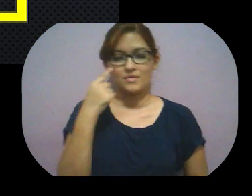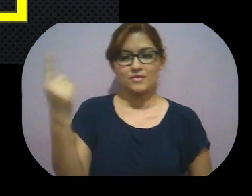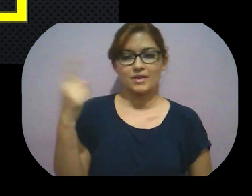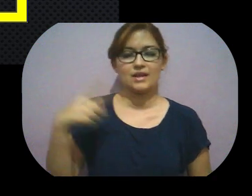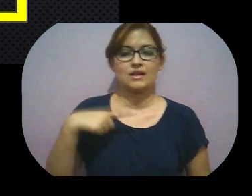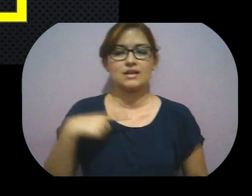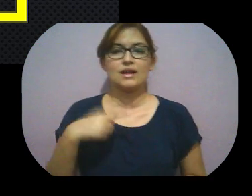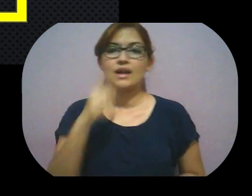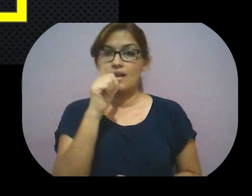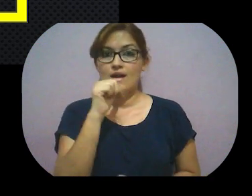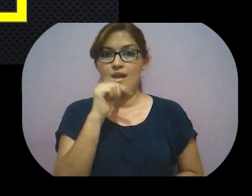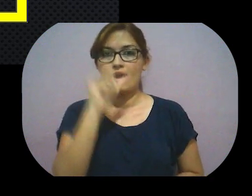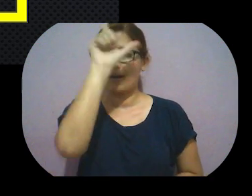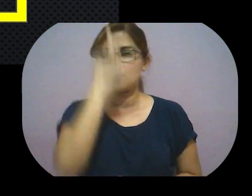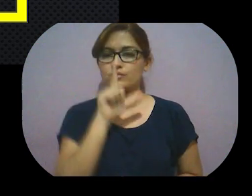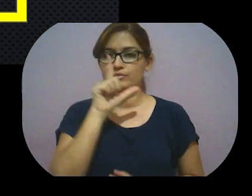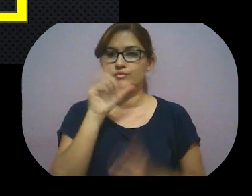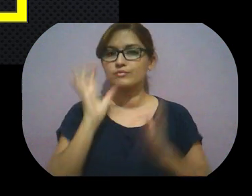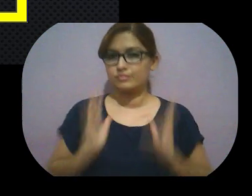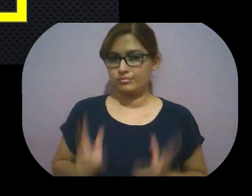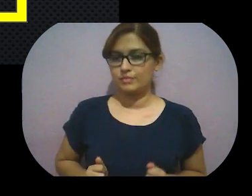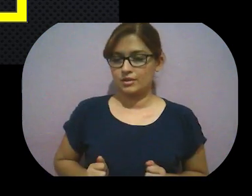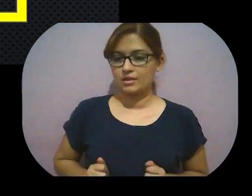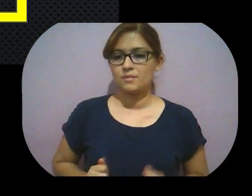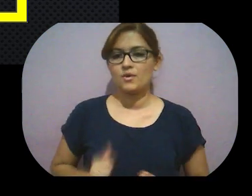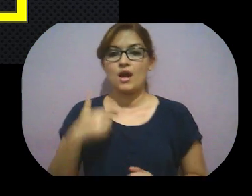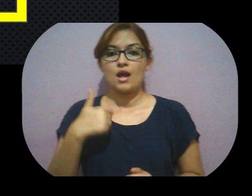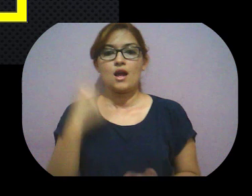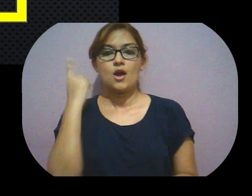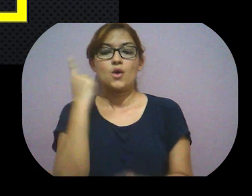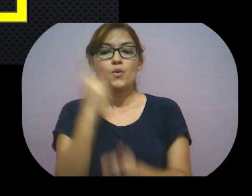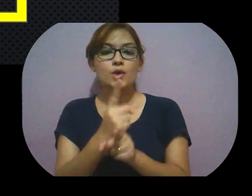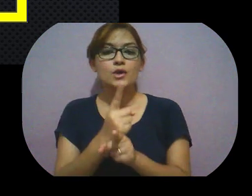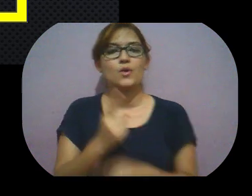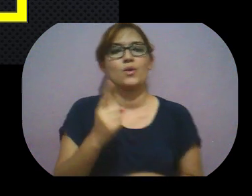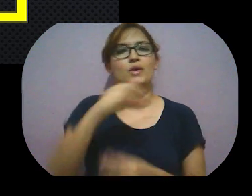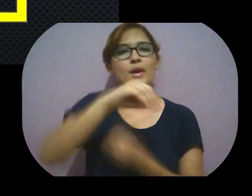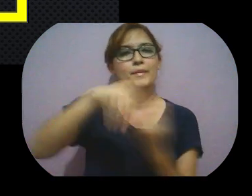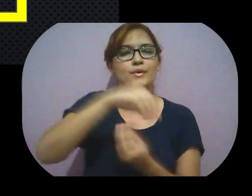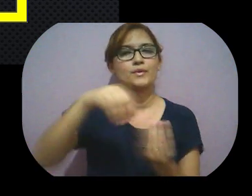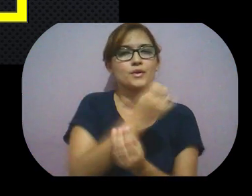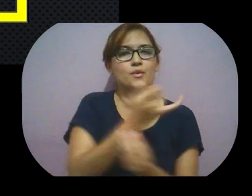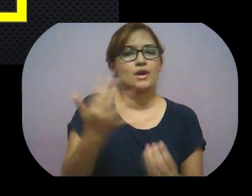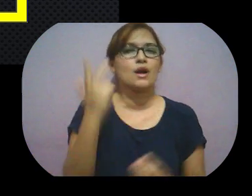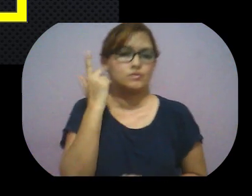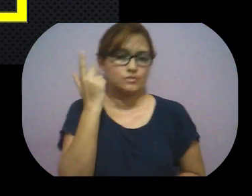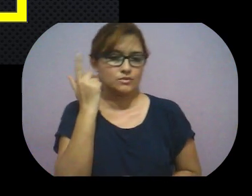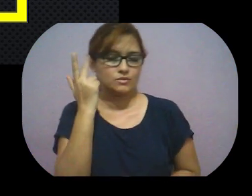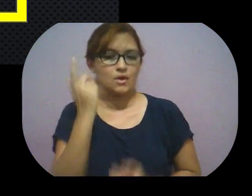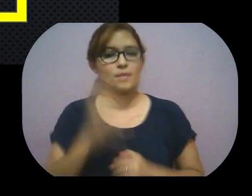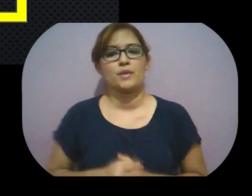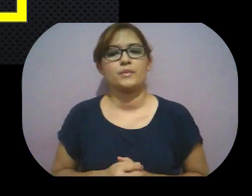água sanitária. Ou melhor, ele pede para a gente calcular a concentração comum e a molaridade da água sanitária, que varia aqui,